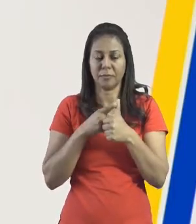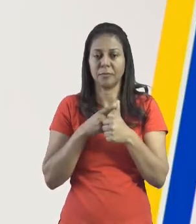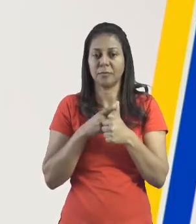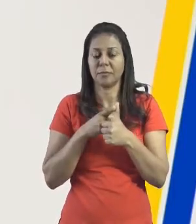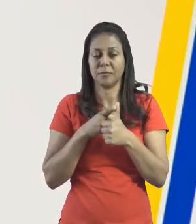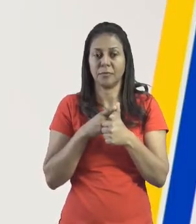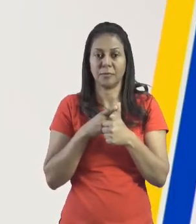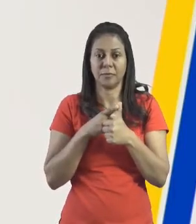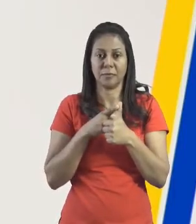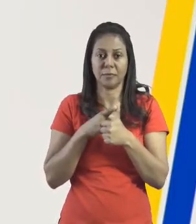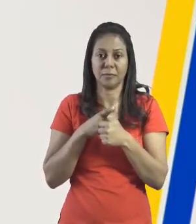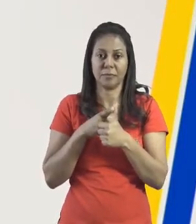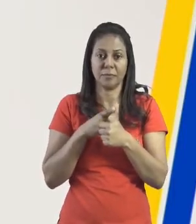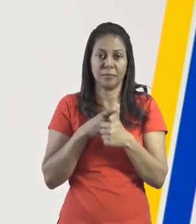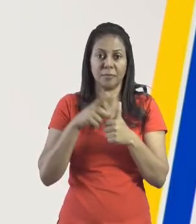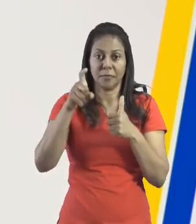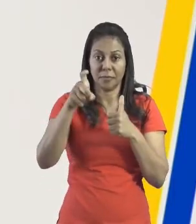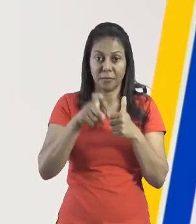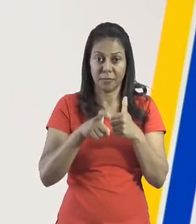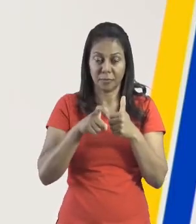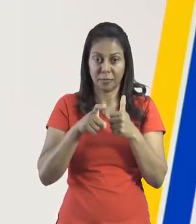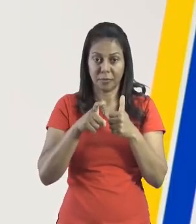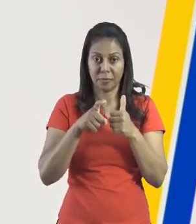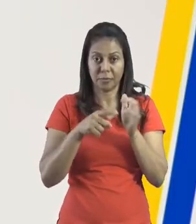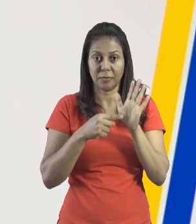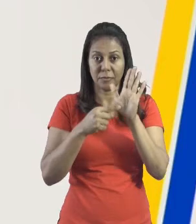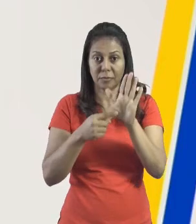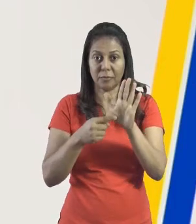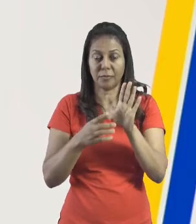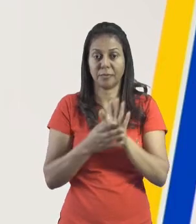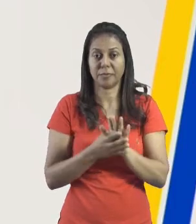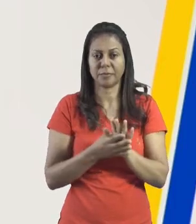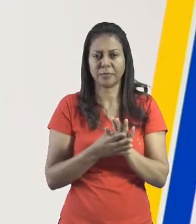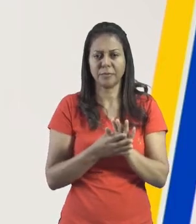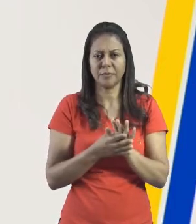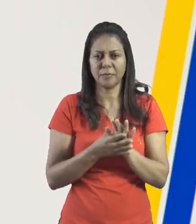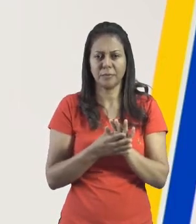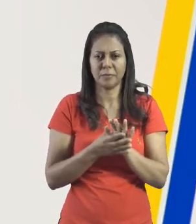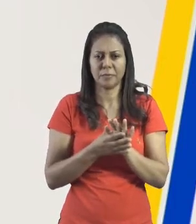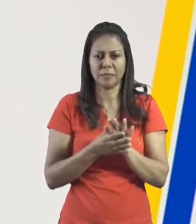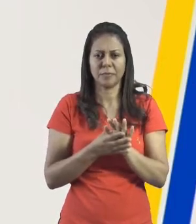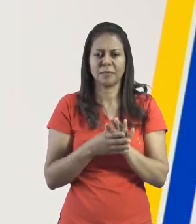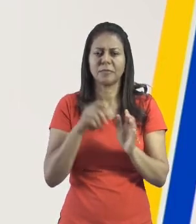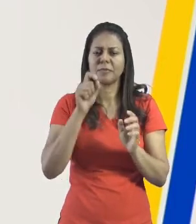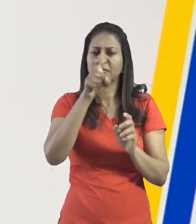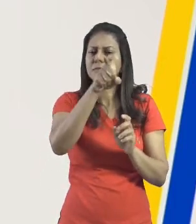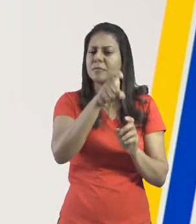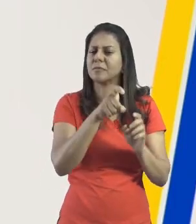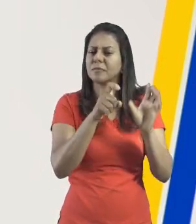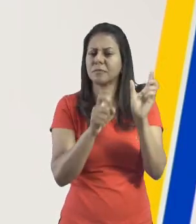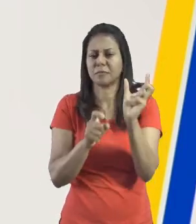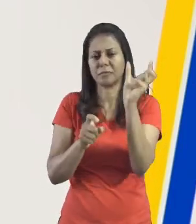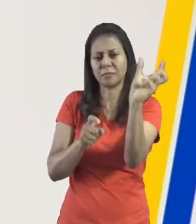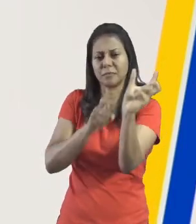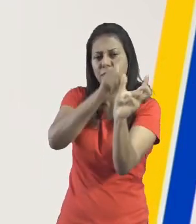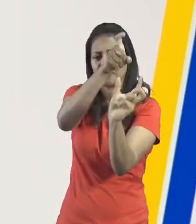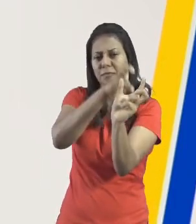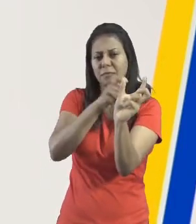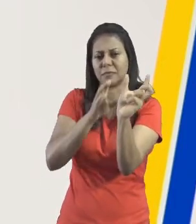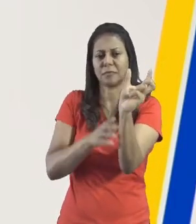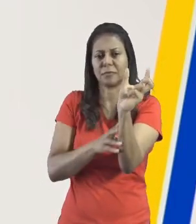ver o seguinte, colocamos X em evidência. O que é colocar em evidência? Você já deve ter visto lá no oitavo